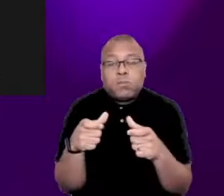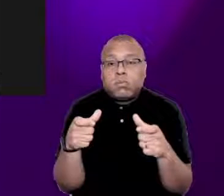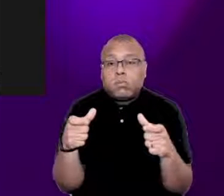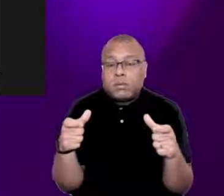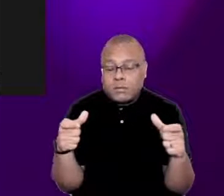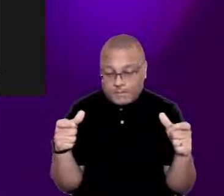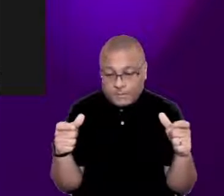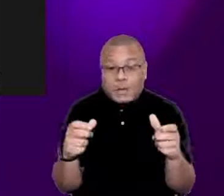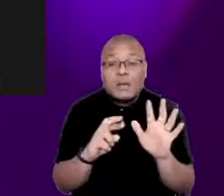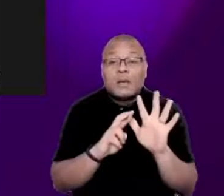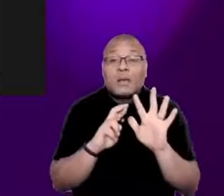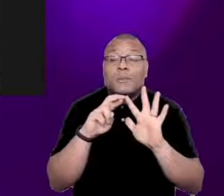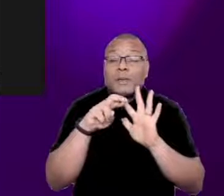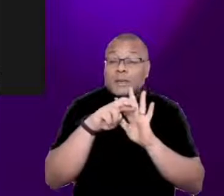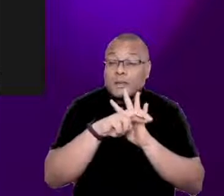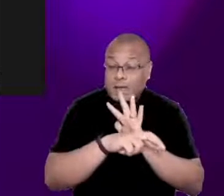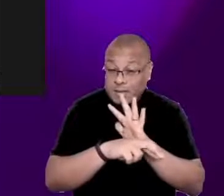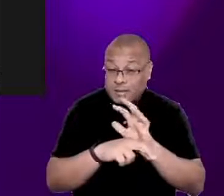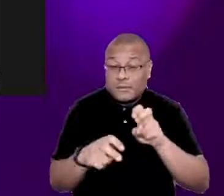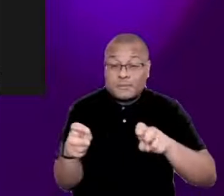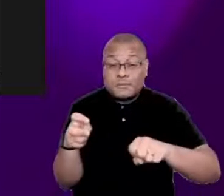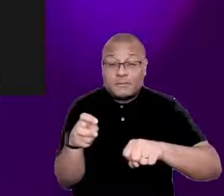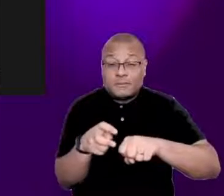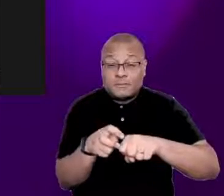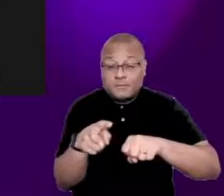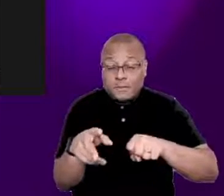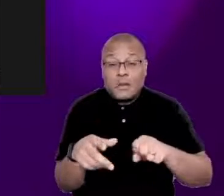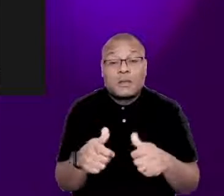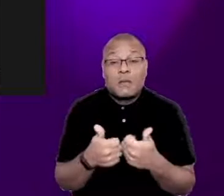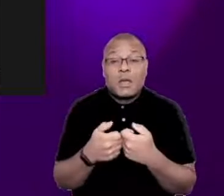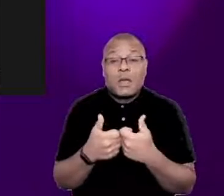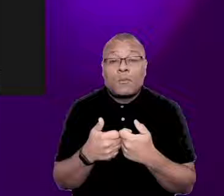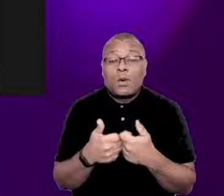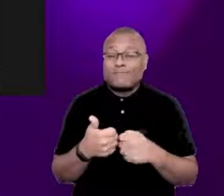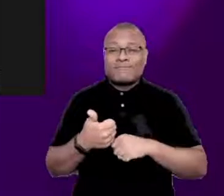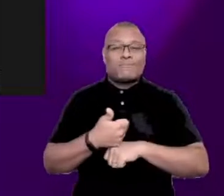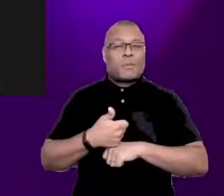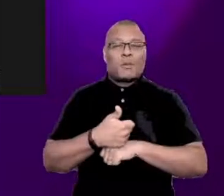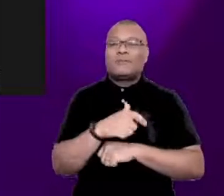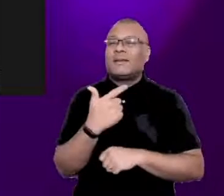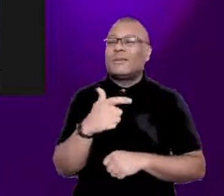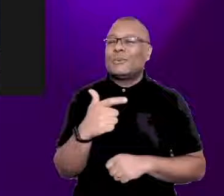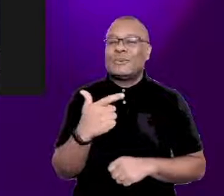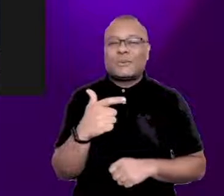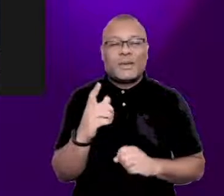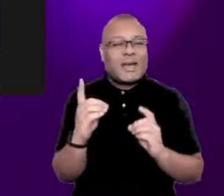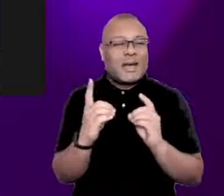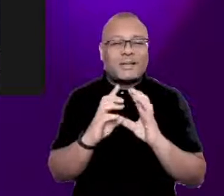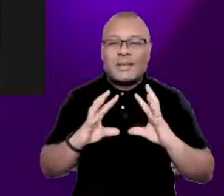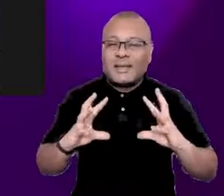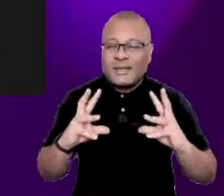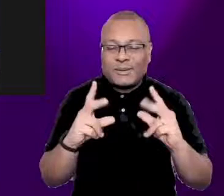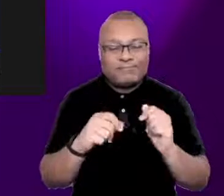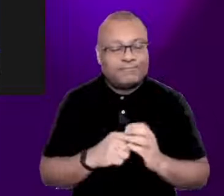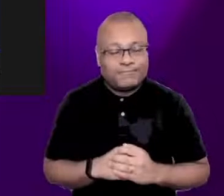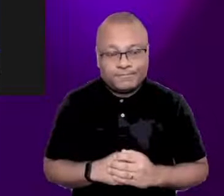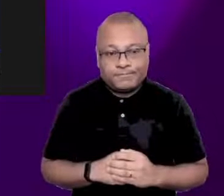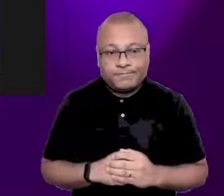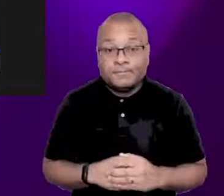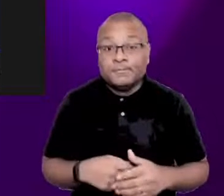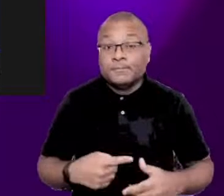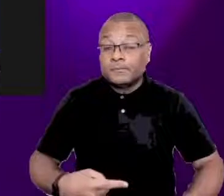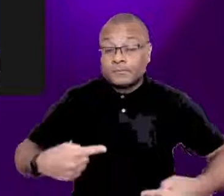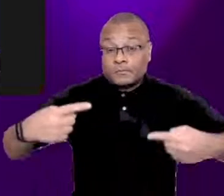Data, Analytics, nuvem, web mobile, mas a gente não tem profissional suficiente para atender essa demanda. O desafio